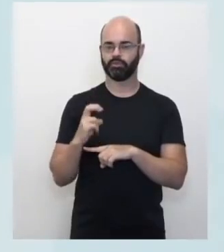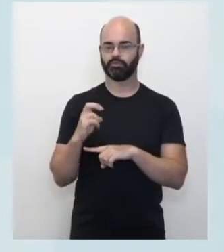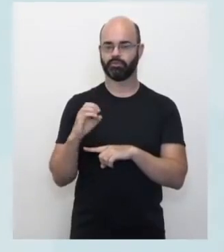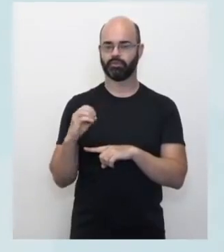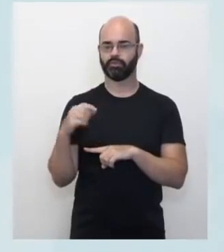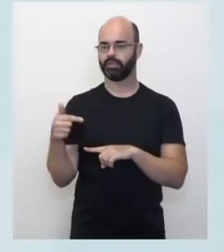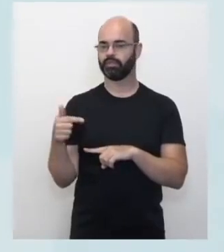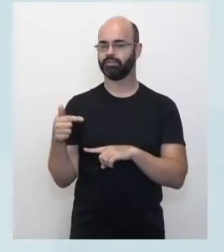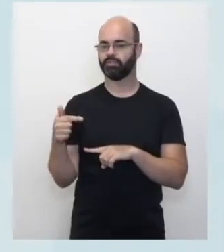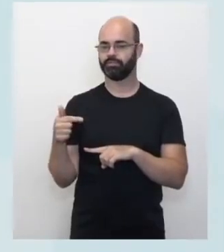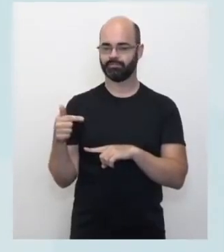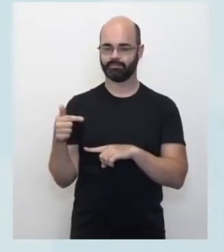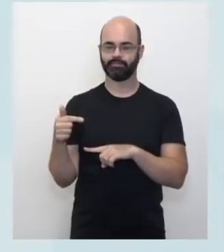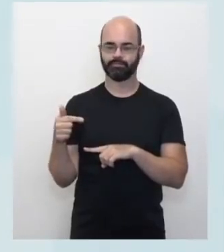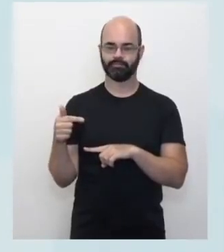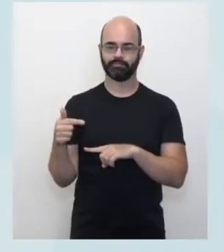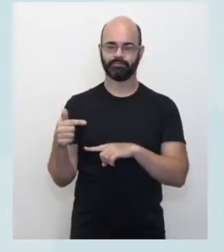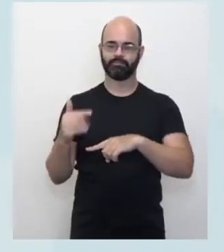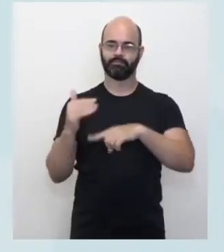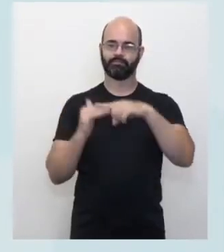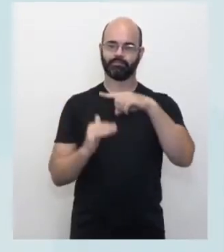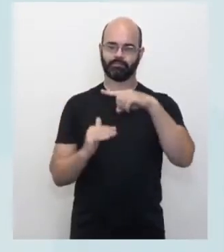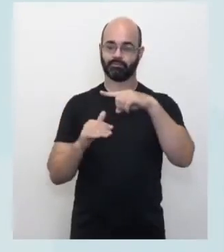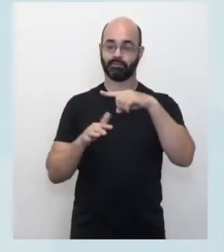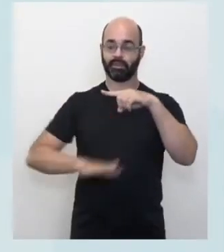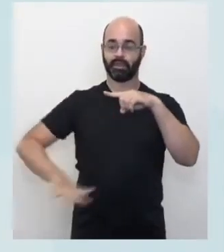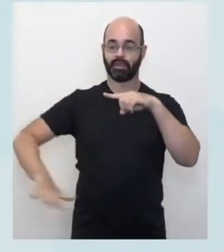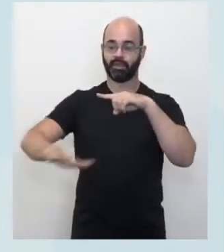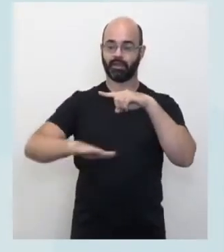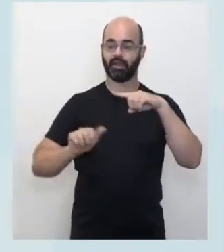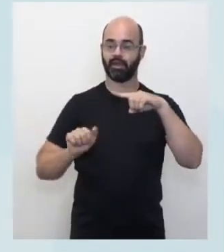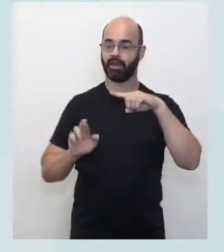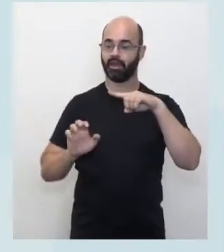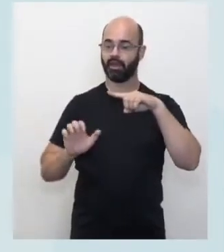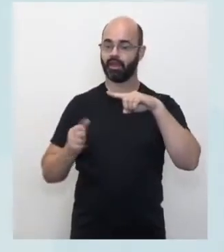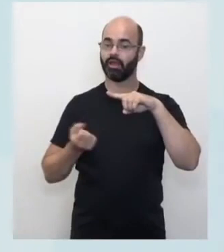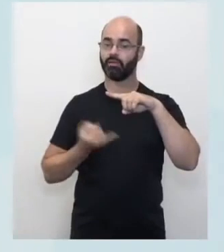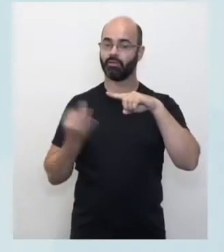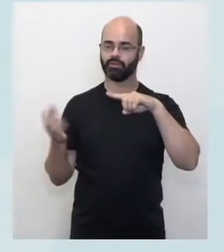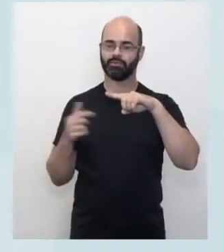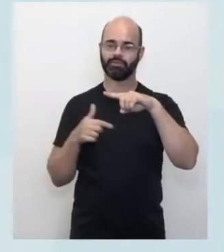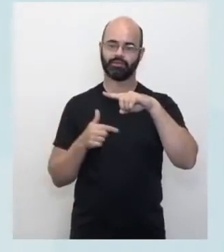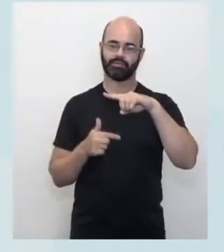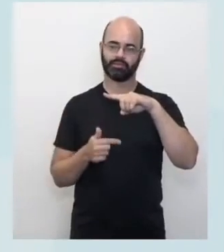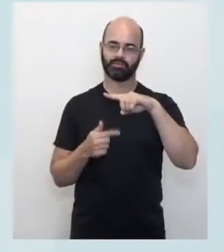161.507 pela área. Quanto é a área?